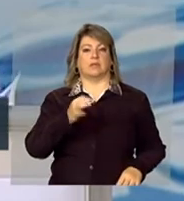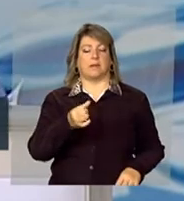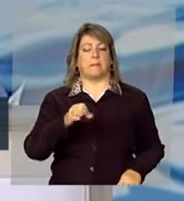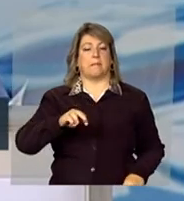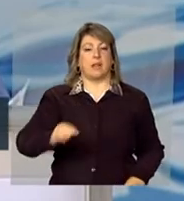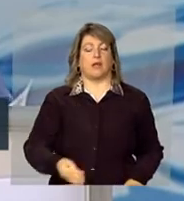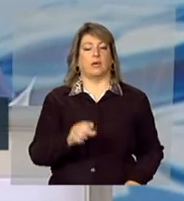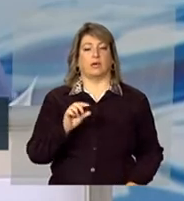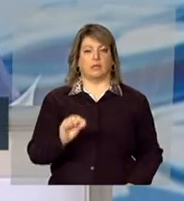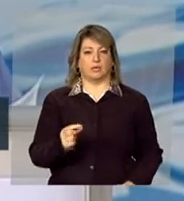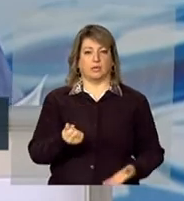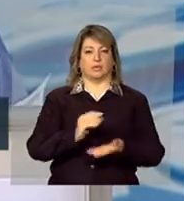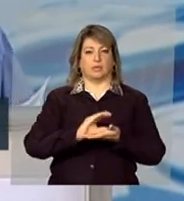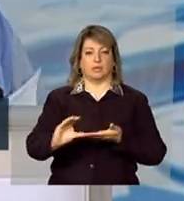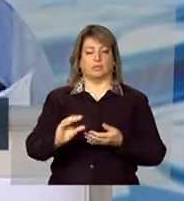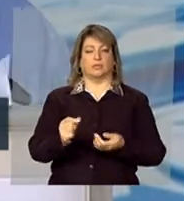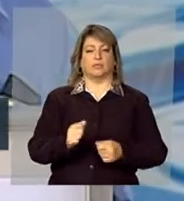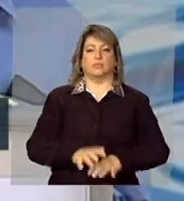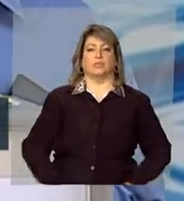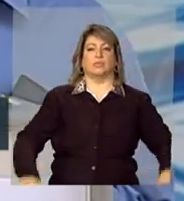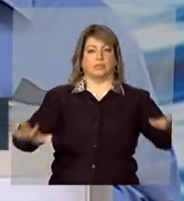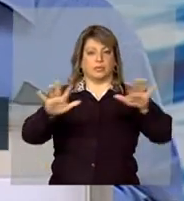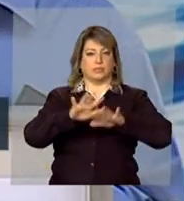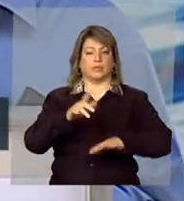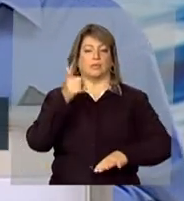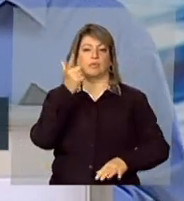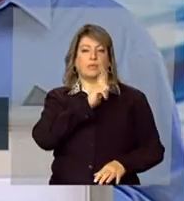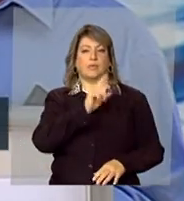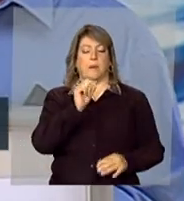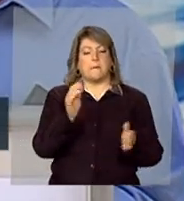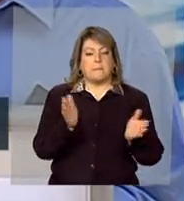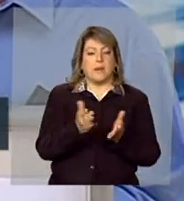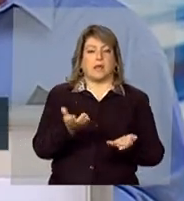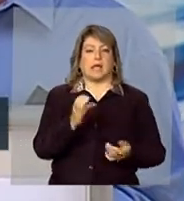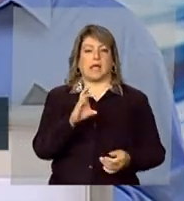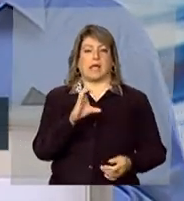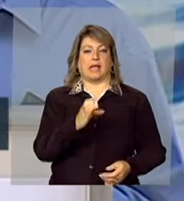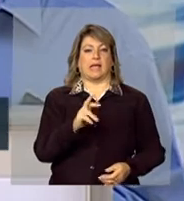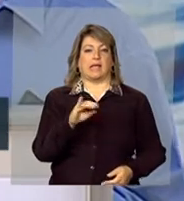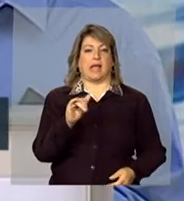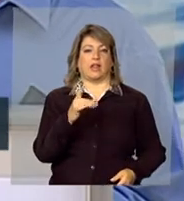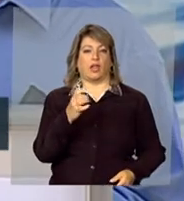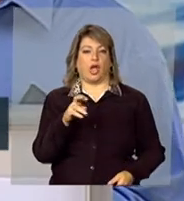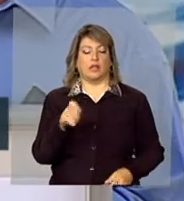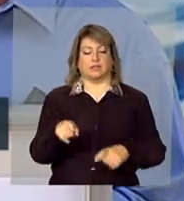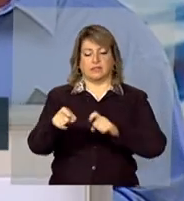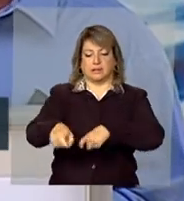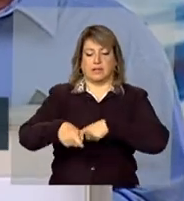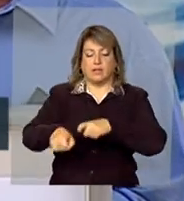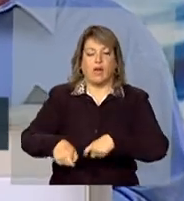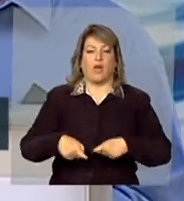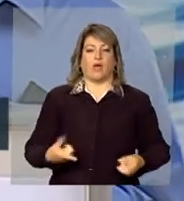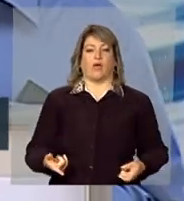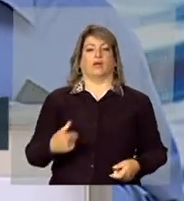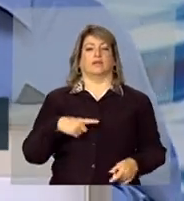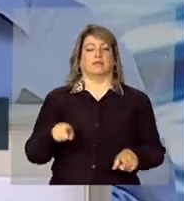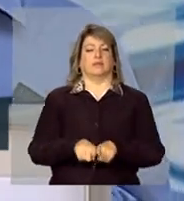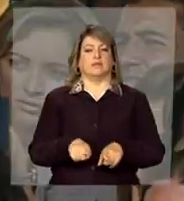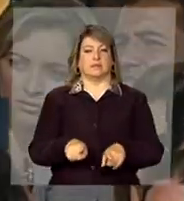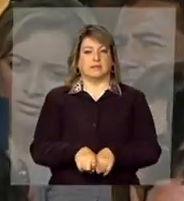estão sendo distribuídos para pequenos criadores, pequenos agricultores,